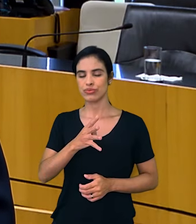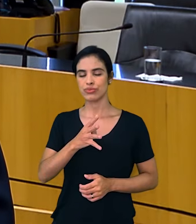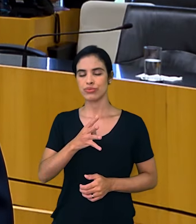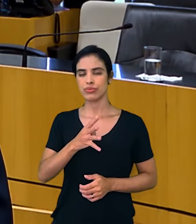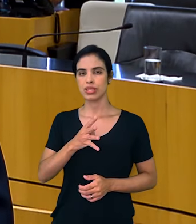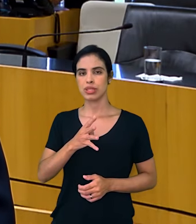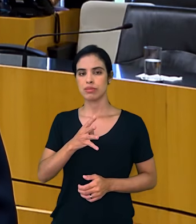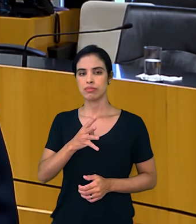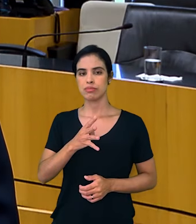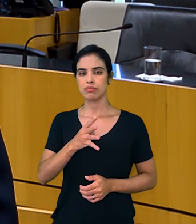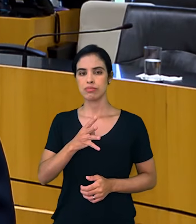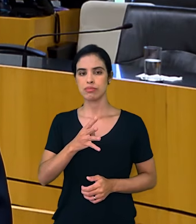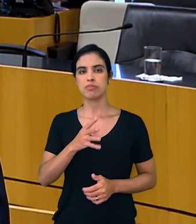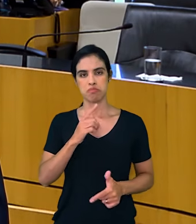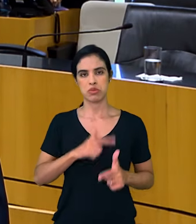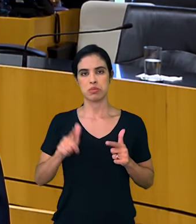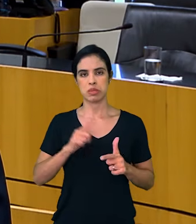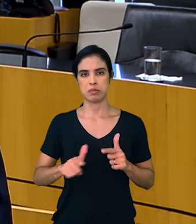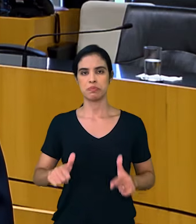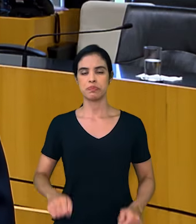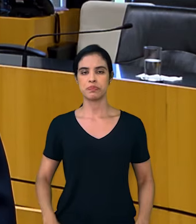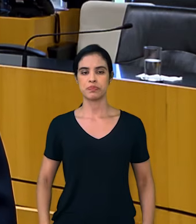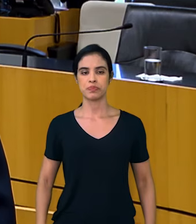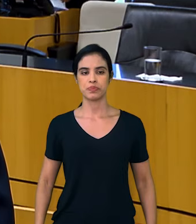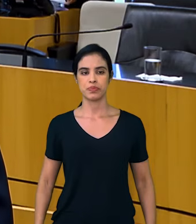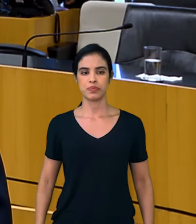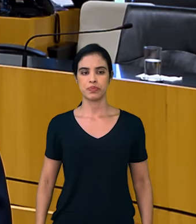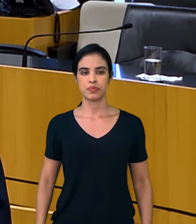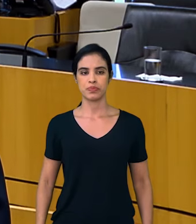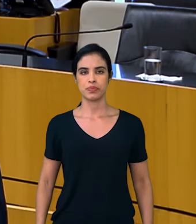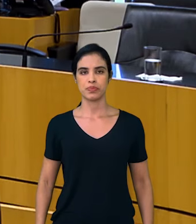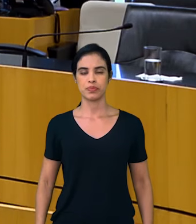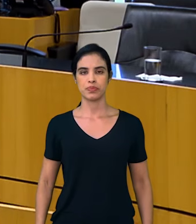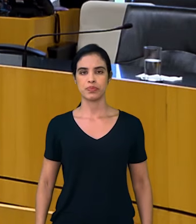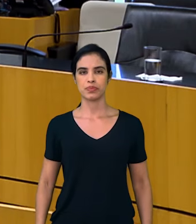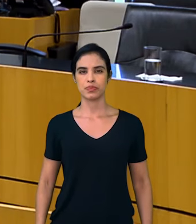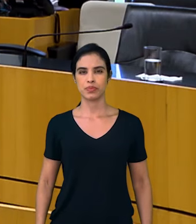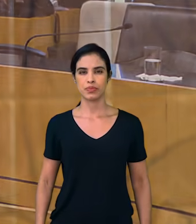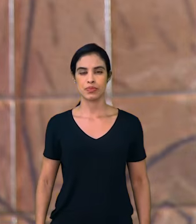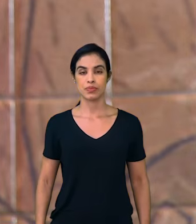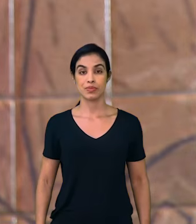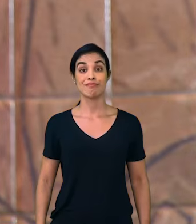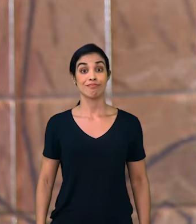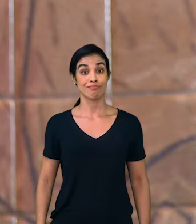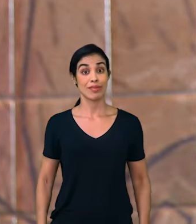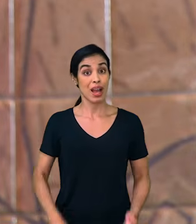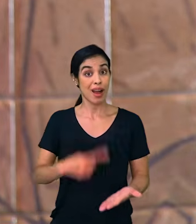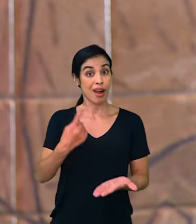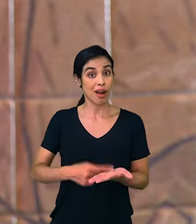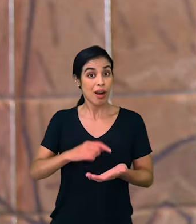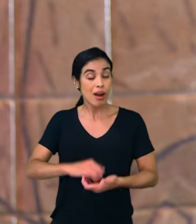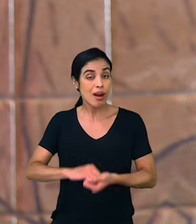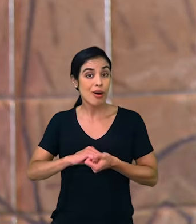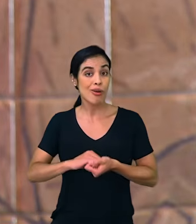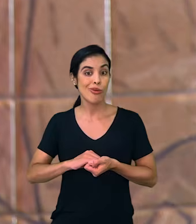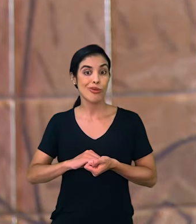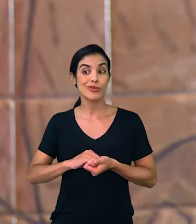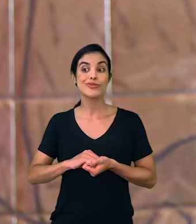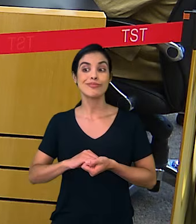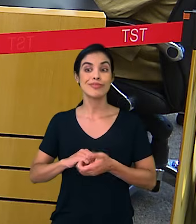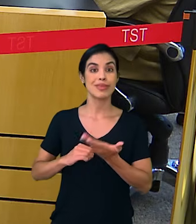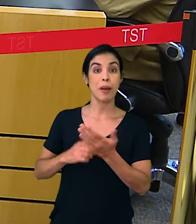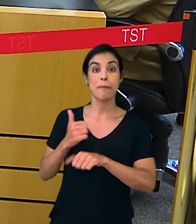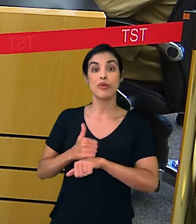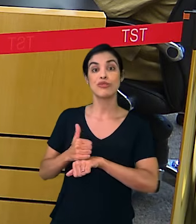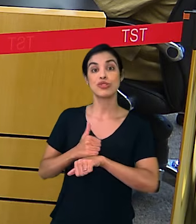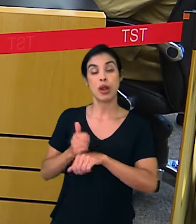tão logo o ajuizamento tenha sido protocolado no tribunal. E um desses acordos envolveu também